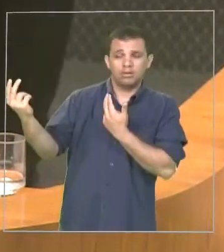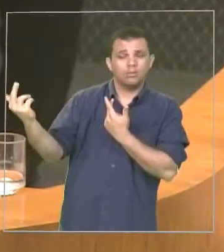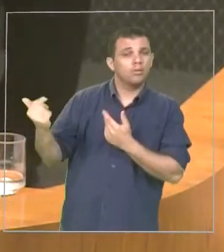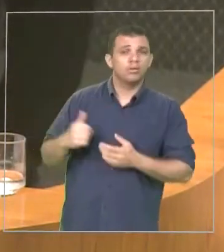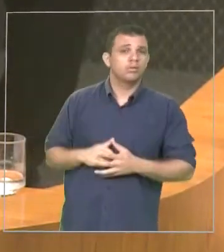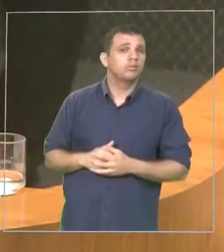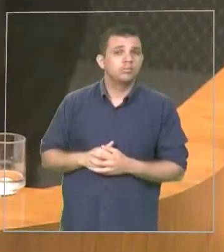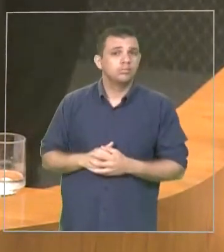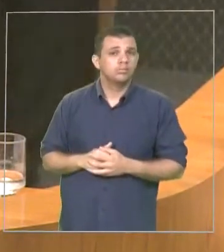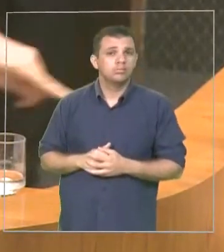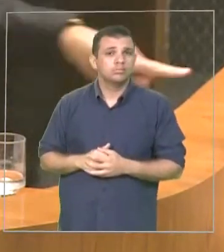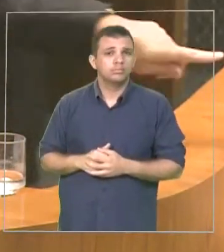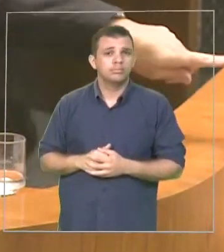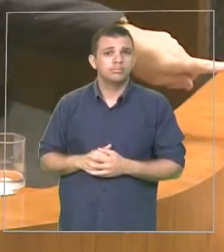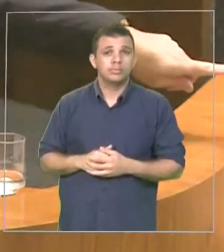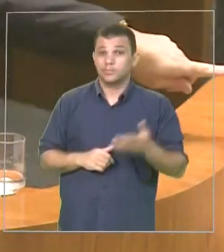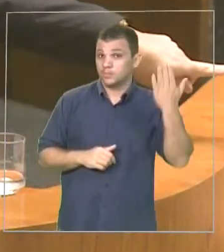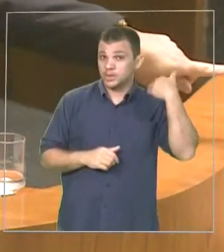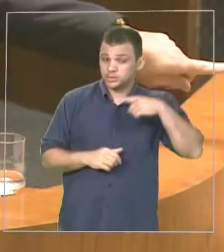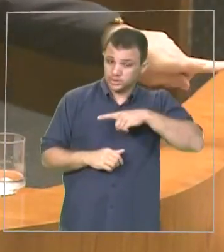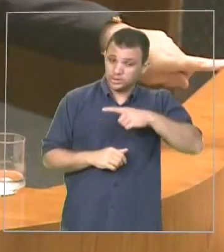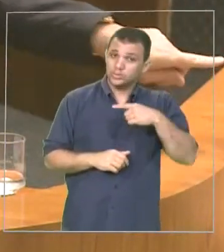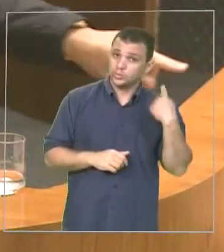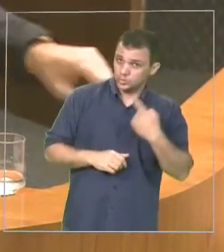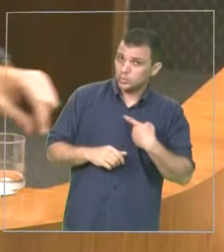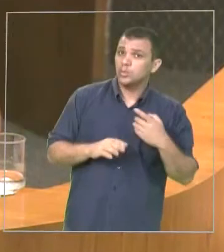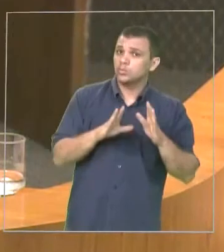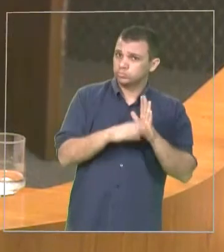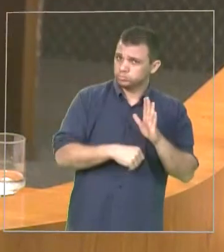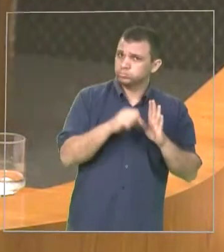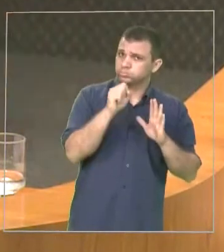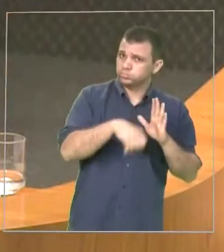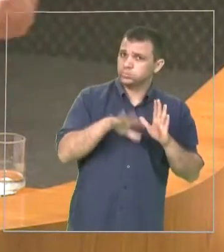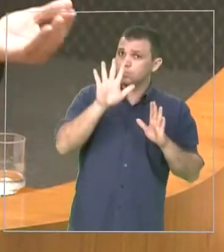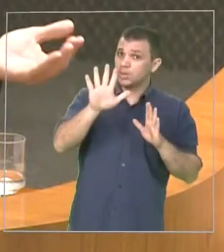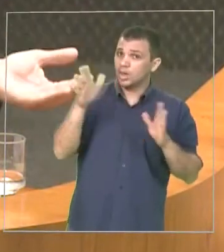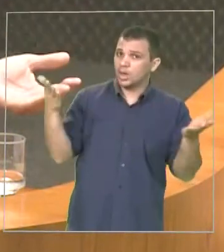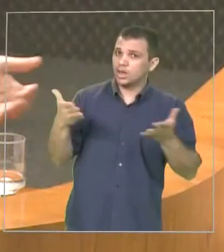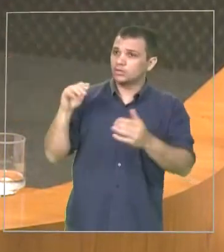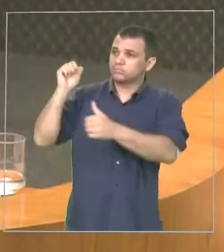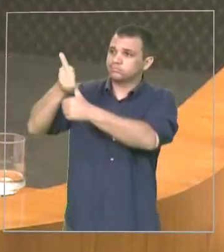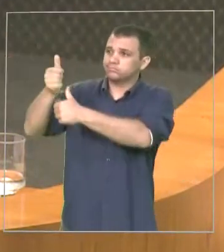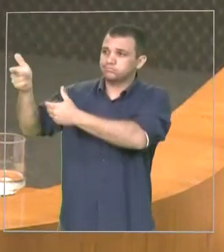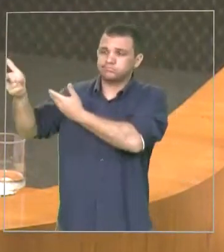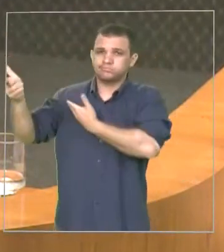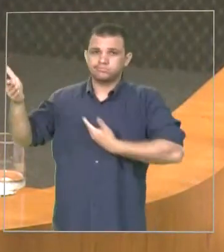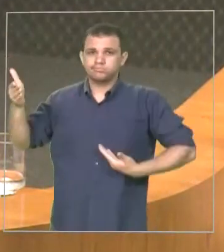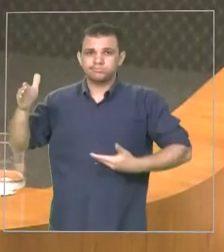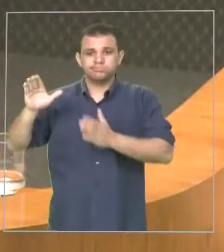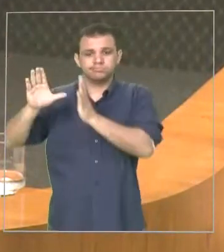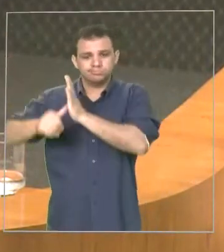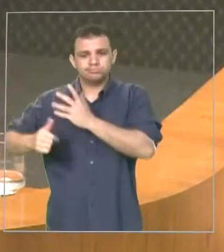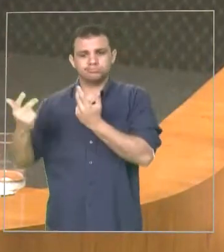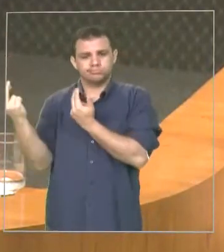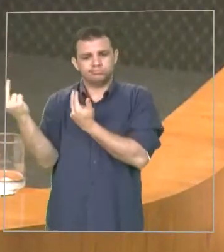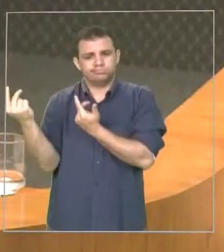Ele é igual a nós fazemos, mas no dele também tem. Mas se a gente fosse por essa régua,